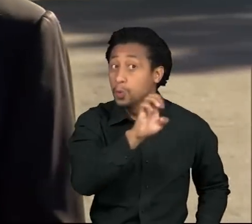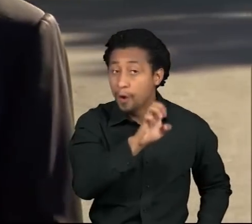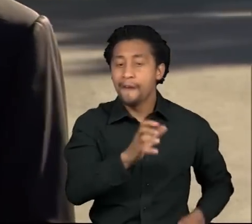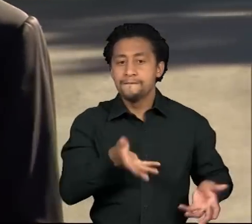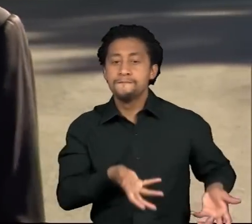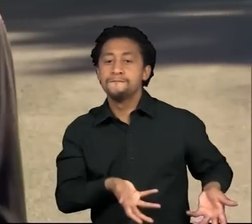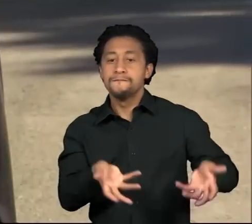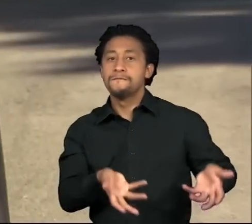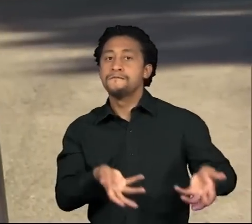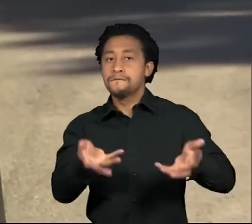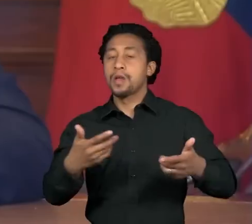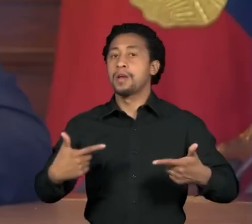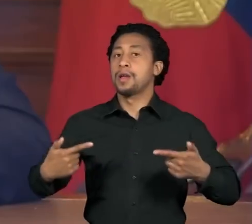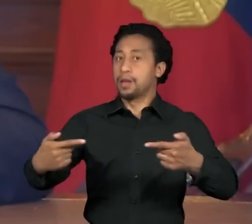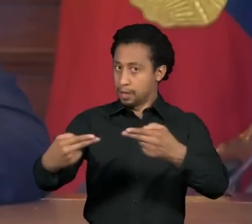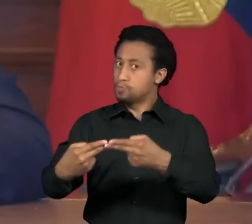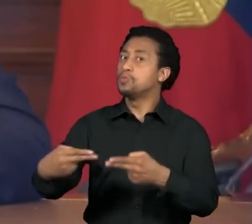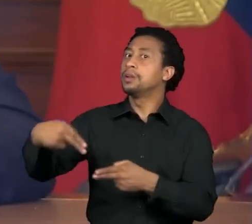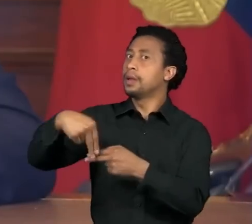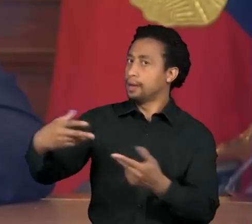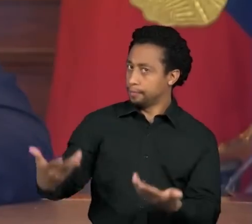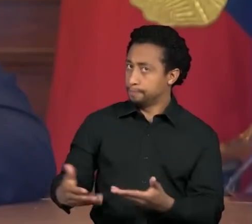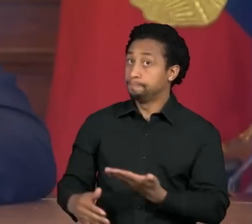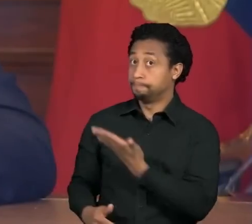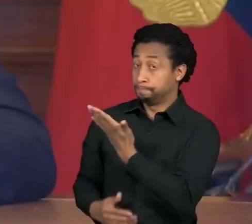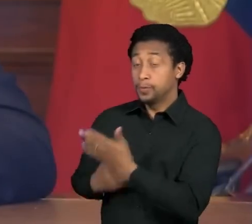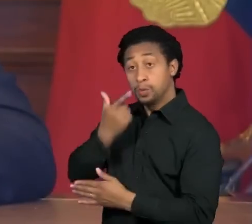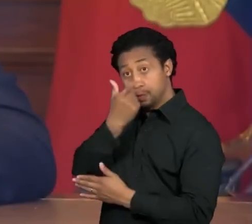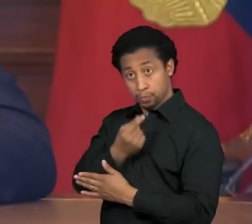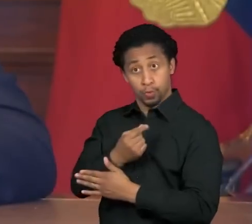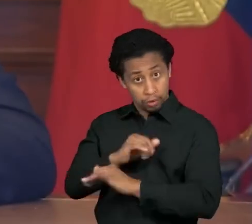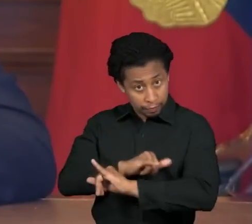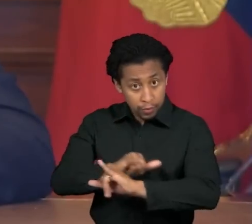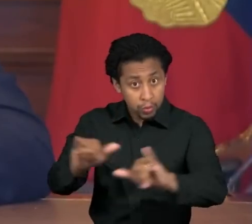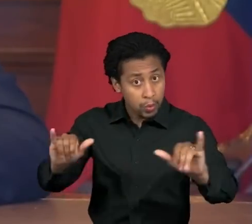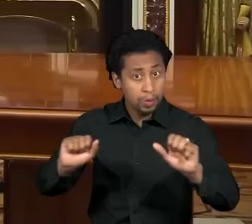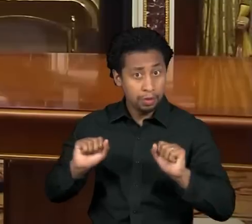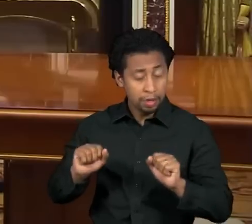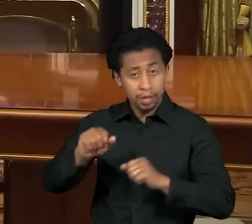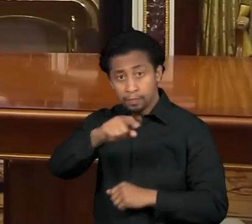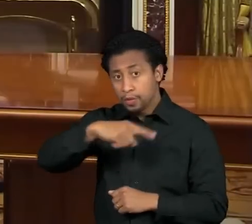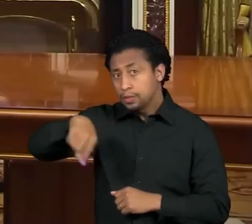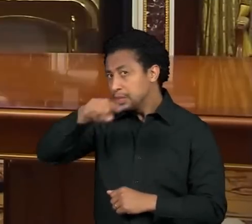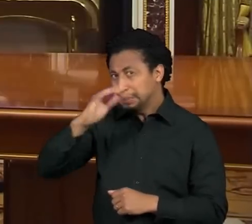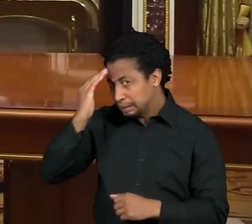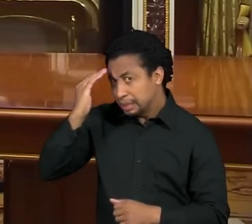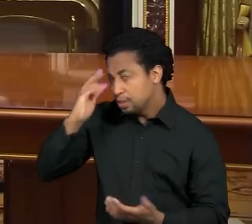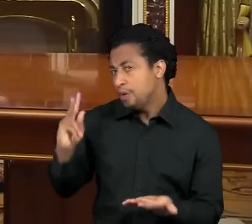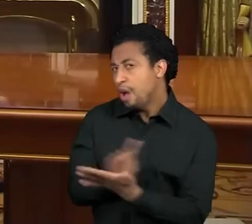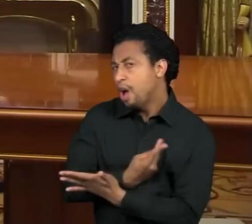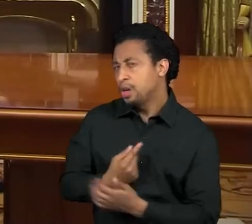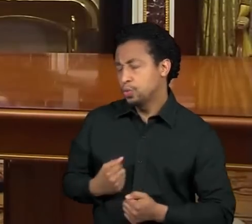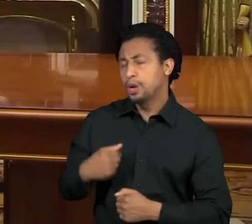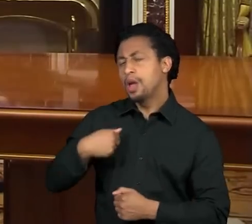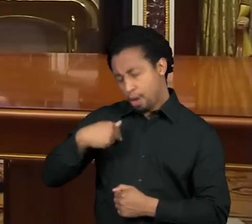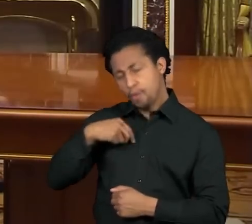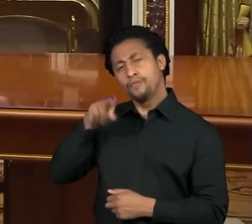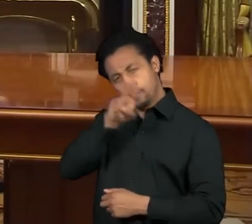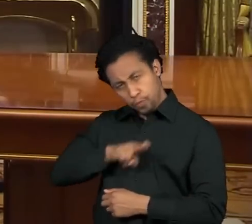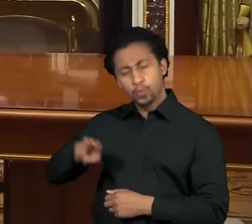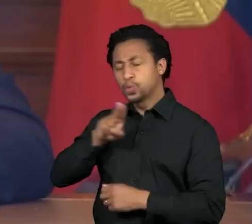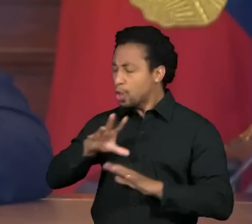um possível conflito nuclear. Por sua vez, o presidente Putin deu margem a interpretações ao dizer que usaria de todos os